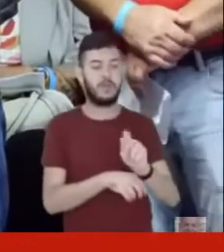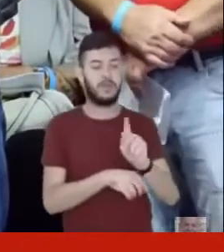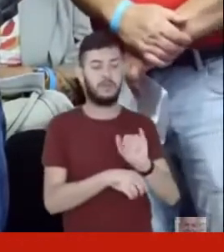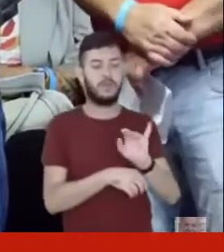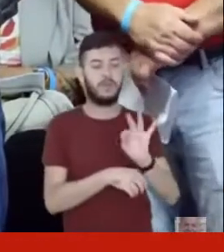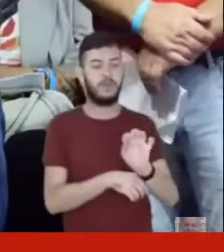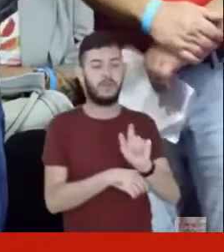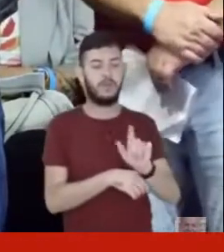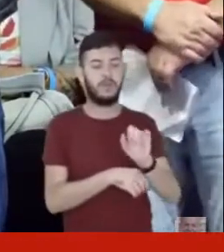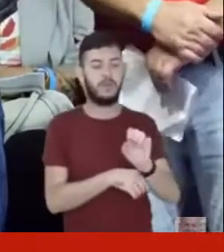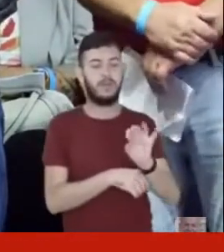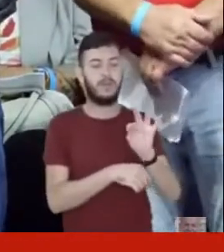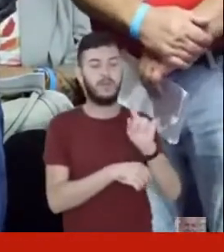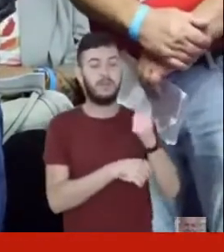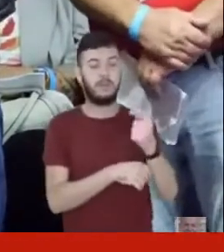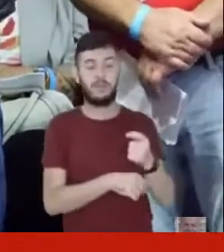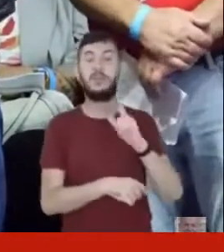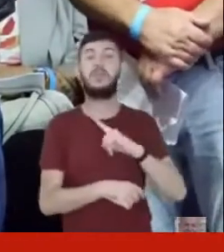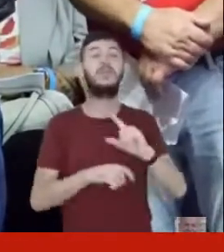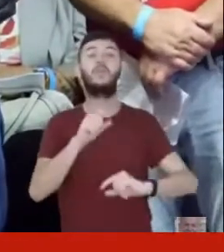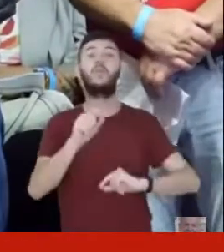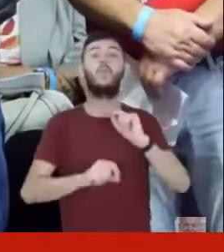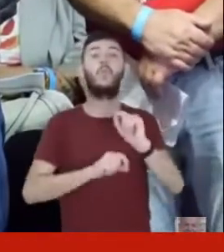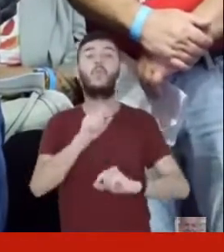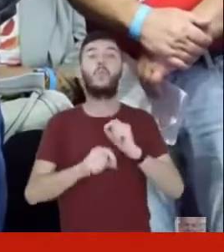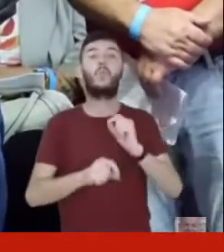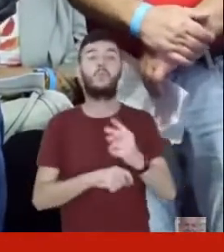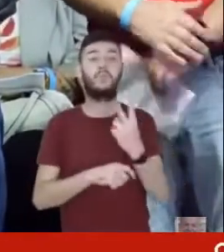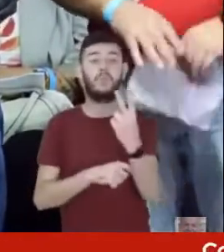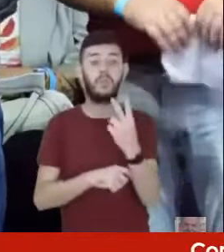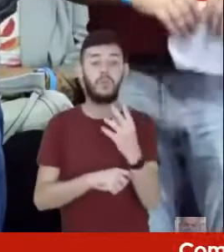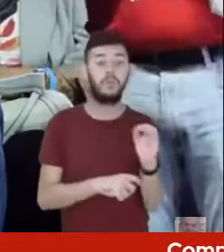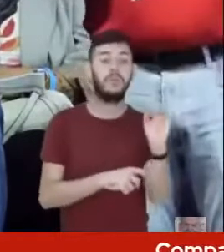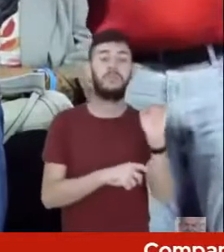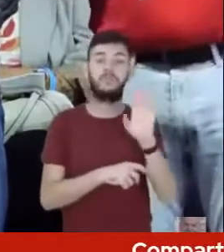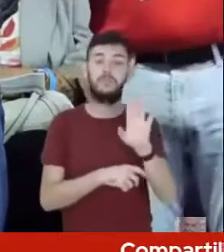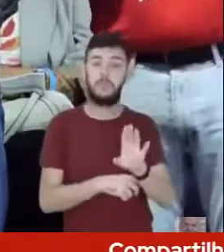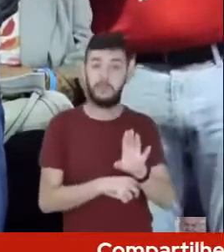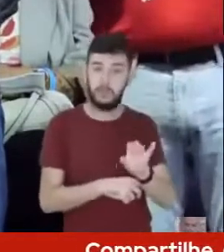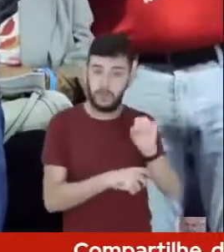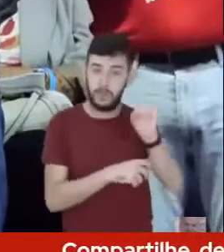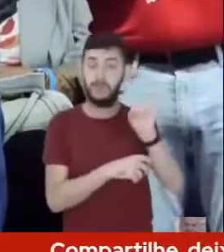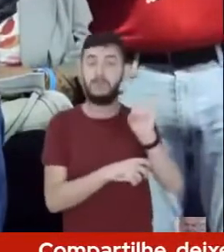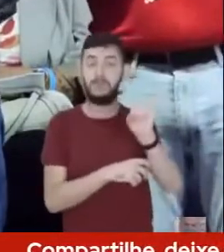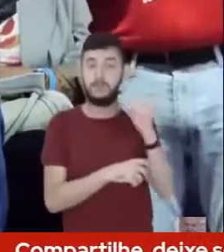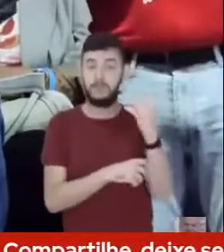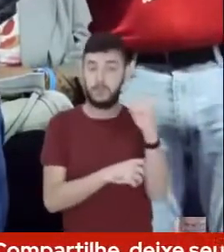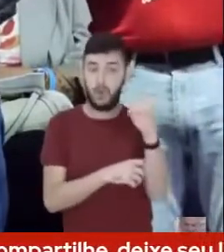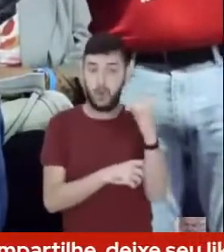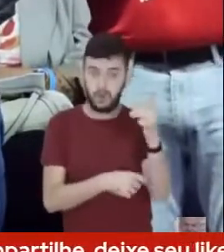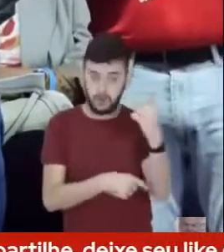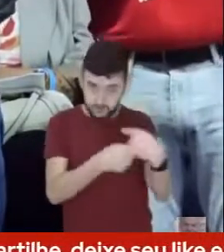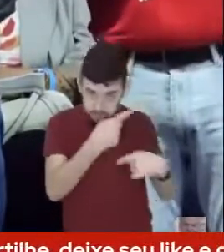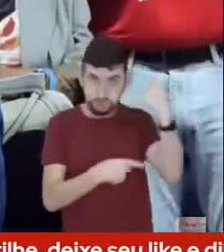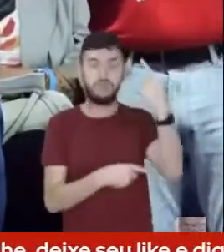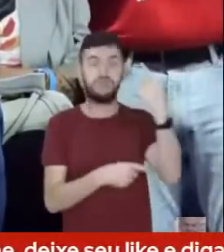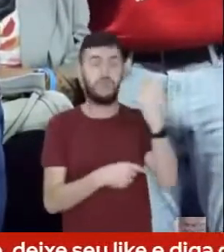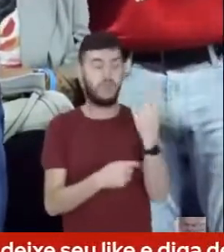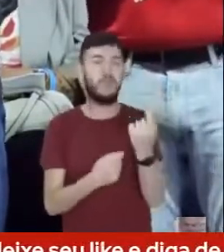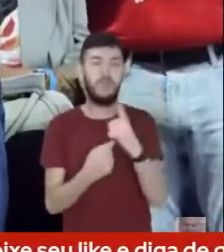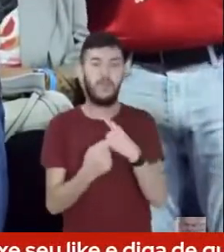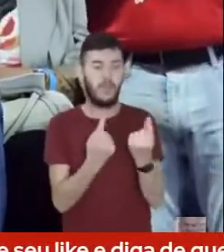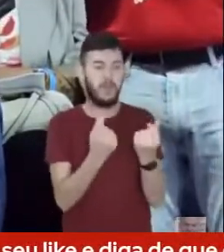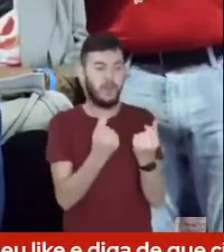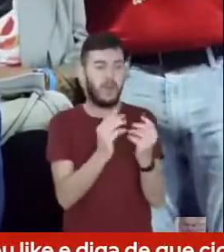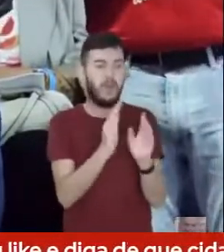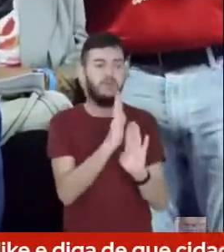toda a sua história de 20 bilhões de dólares. Uma Petrobras que o presidente Lula pegou com apenas